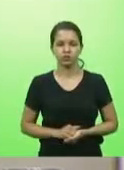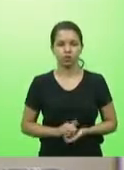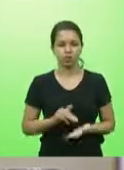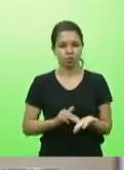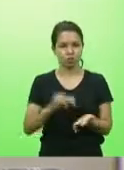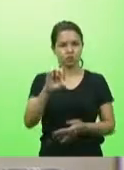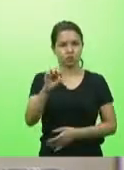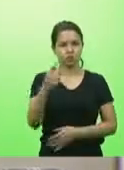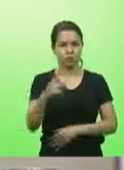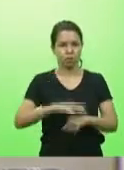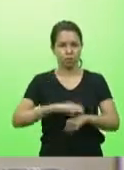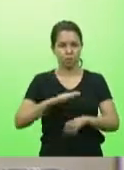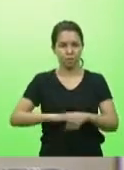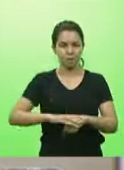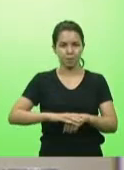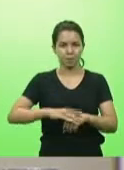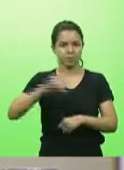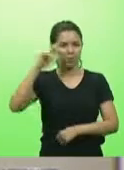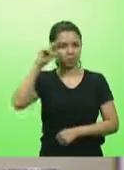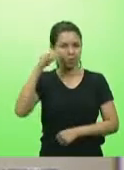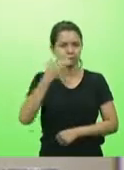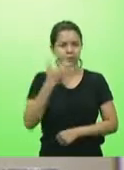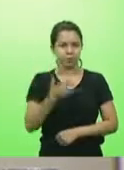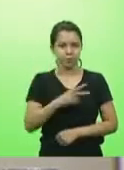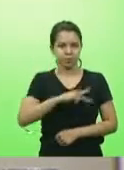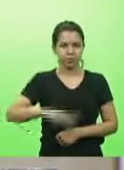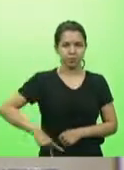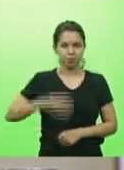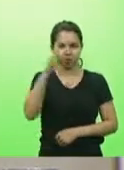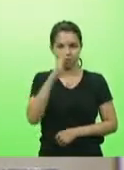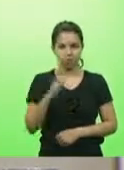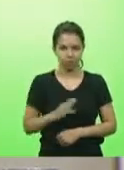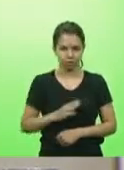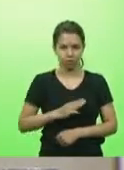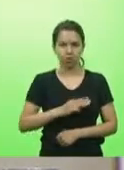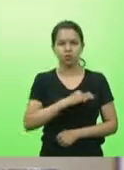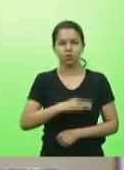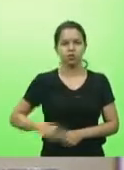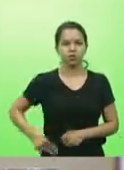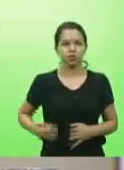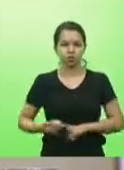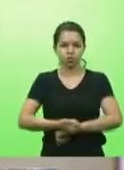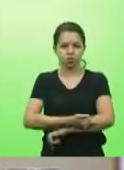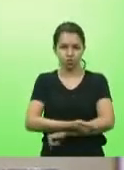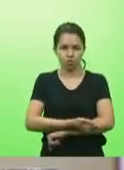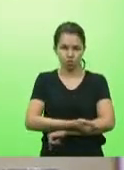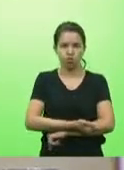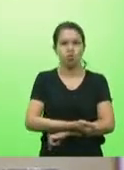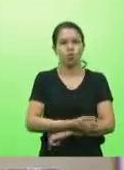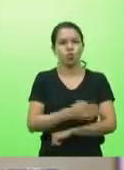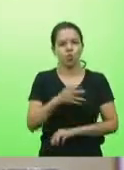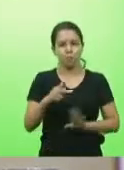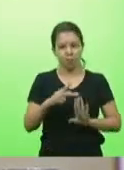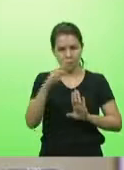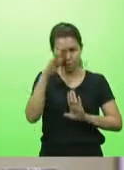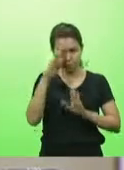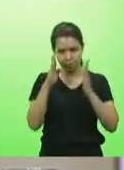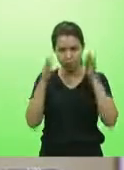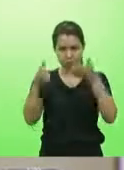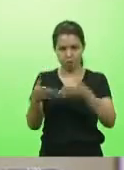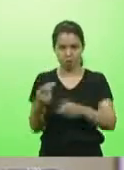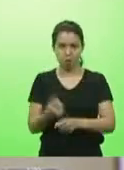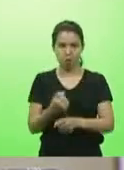91, autor deputado Ricardo Alba, apelando ao Presidente da República e ao Ministro da Infraestrutura, para que seja dada a prioridade às obras de recuperação asfáltica da BR